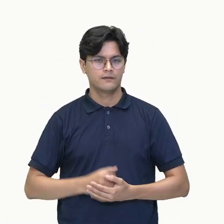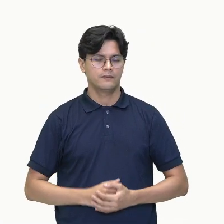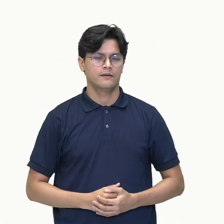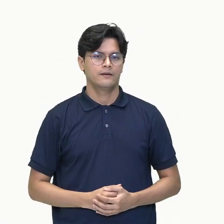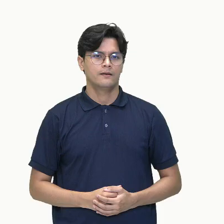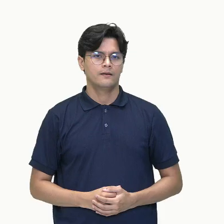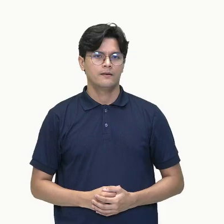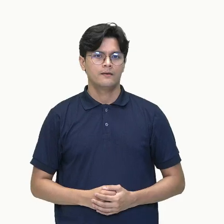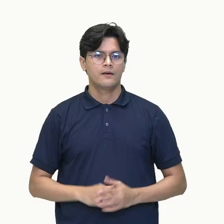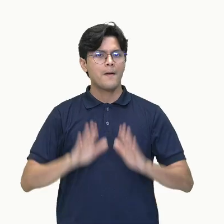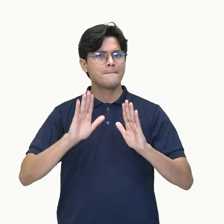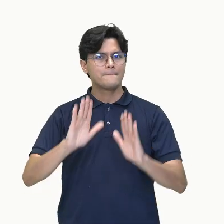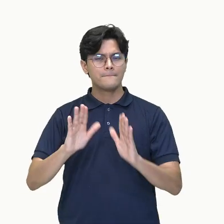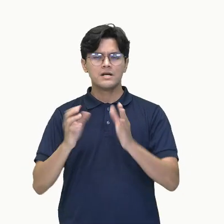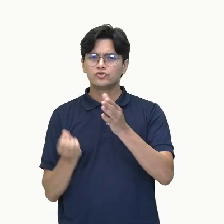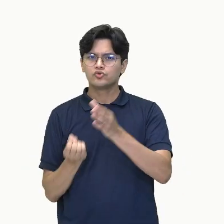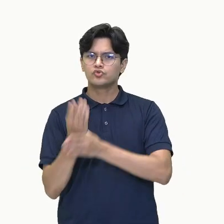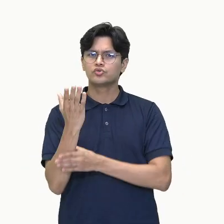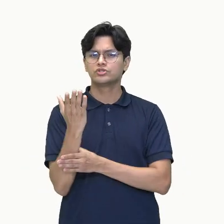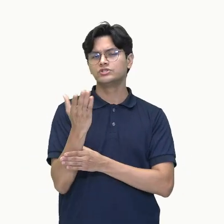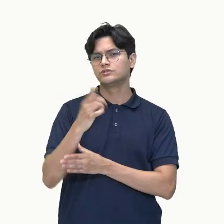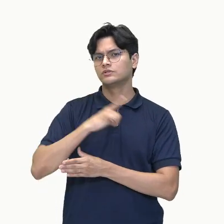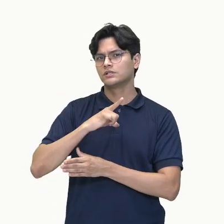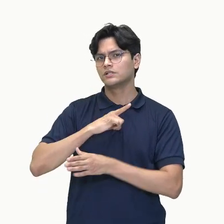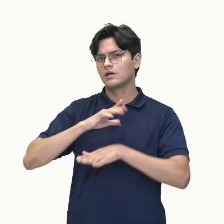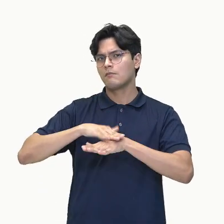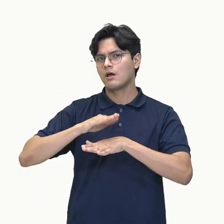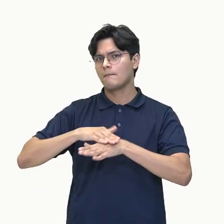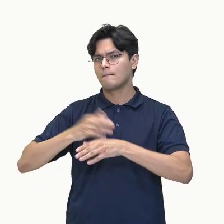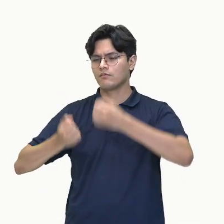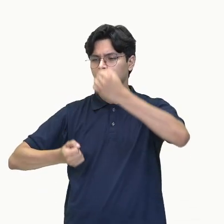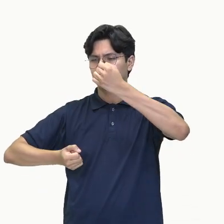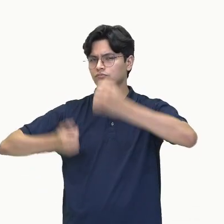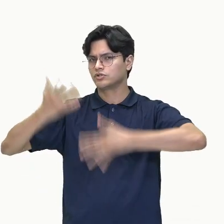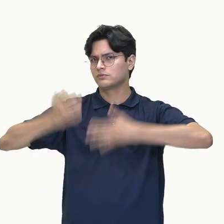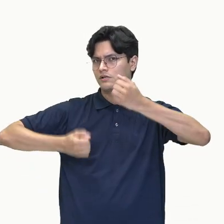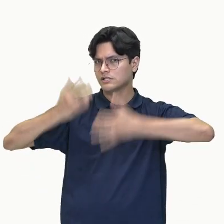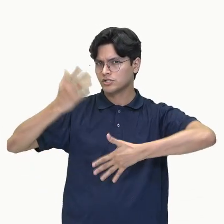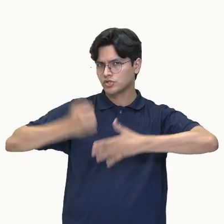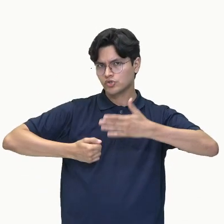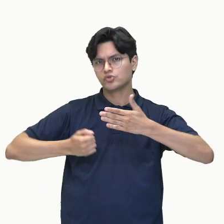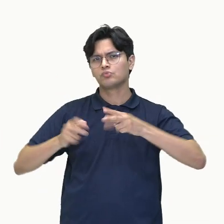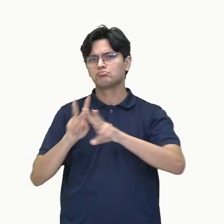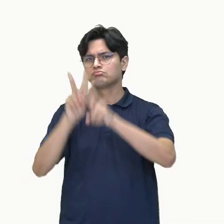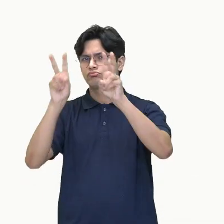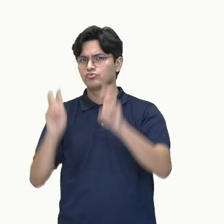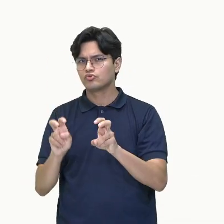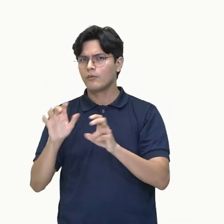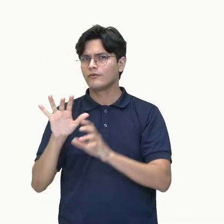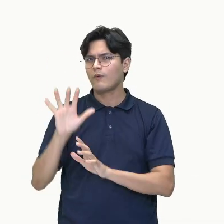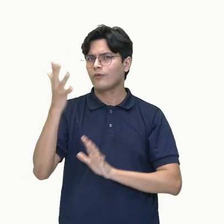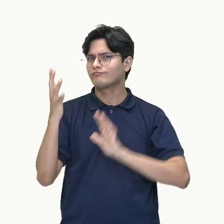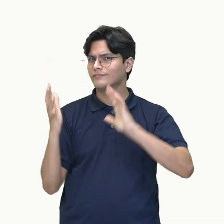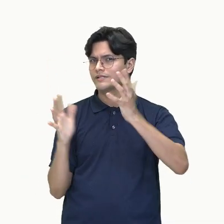Mas elas surgiram como explicações de fenômenos naturais e